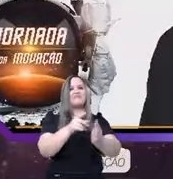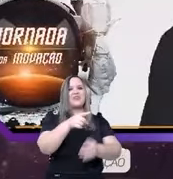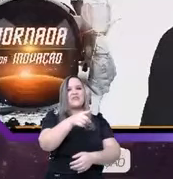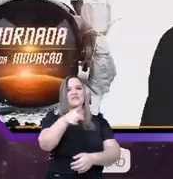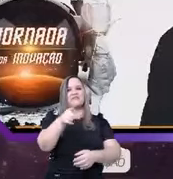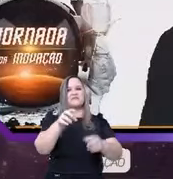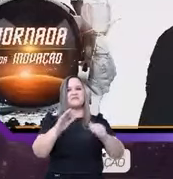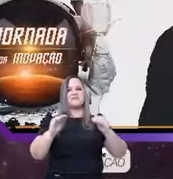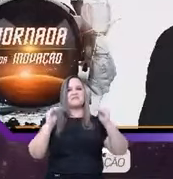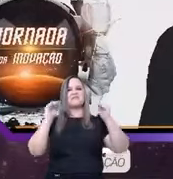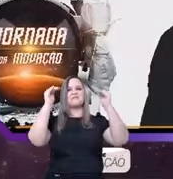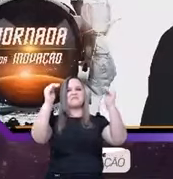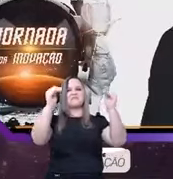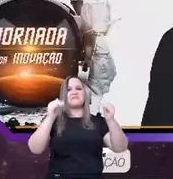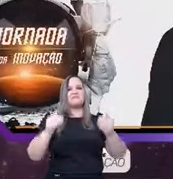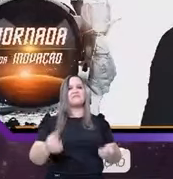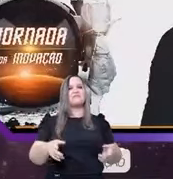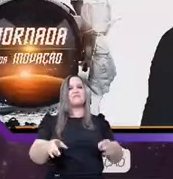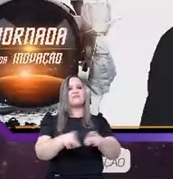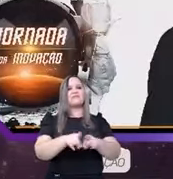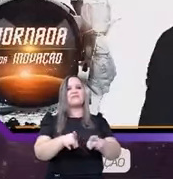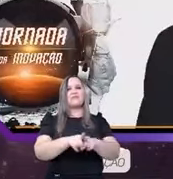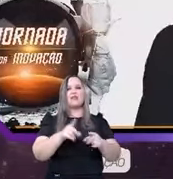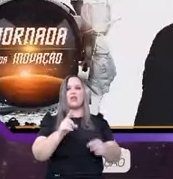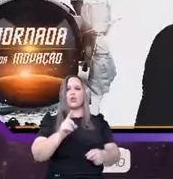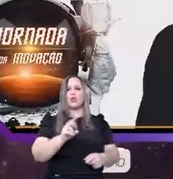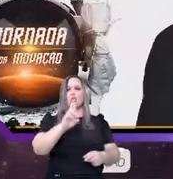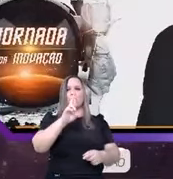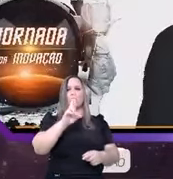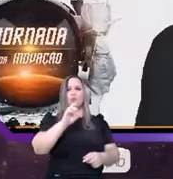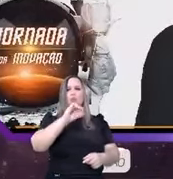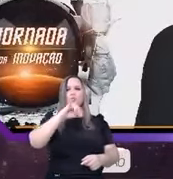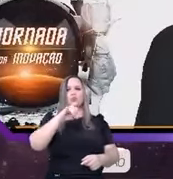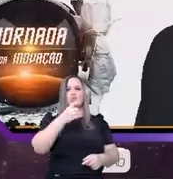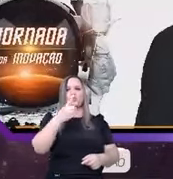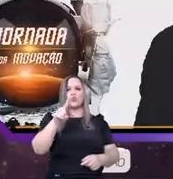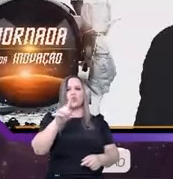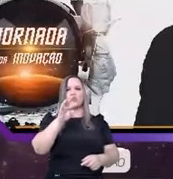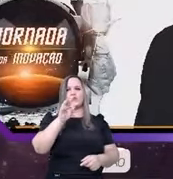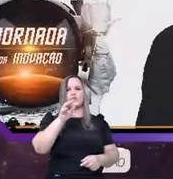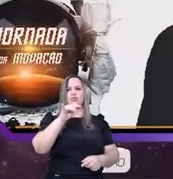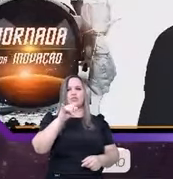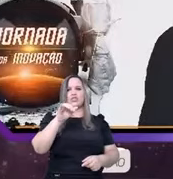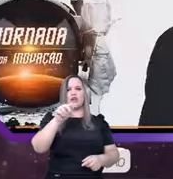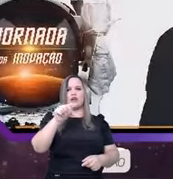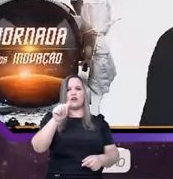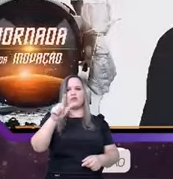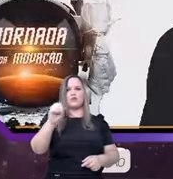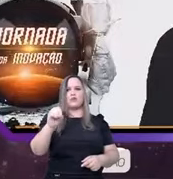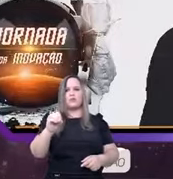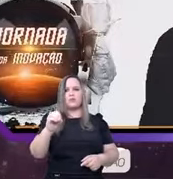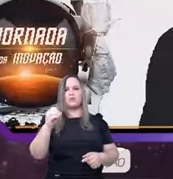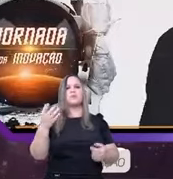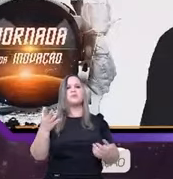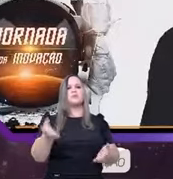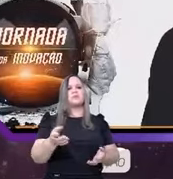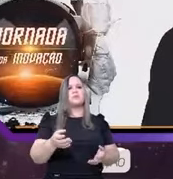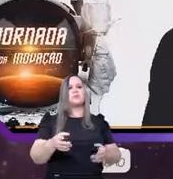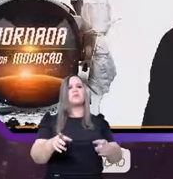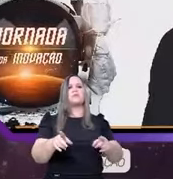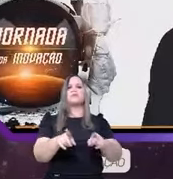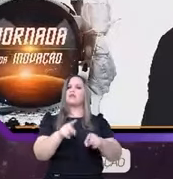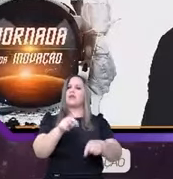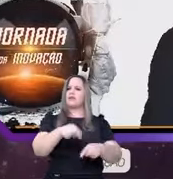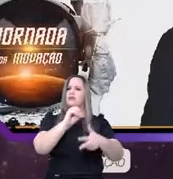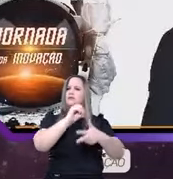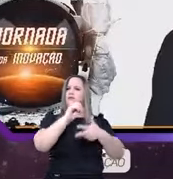participação do Dr. João Thiago, que com a incansável luta que ele tem em busca da inovação no Poder Judiciário, eu